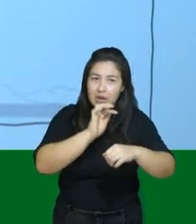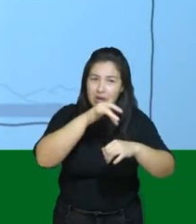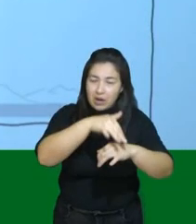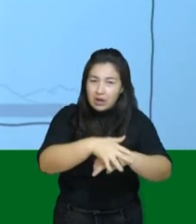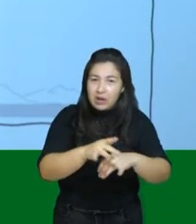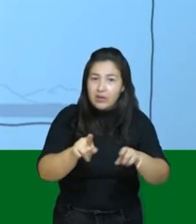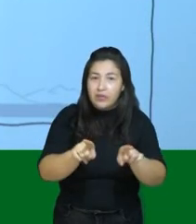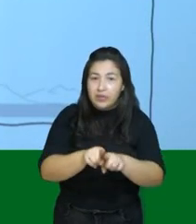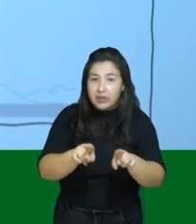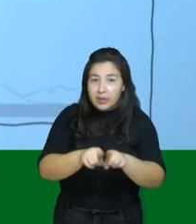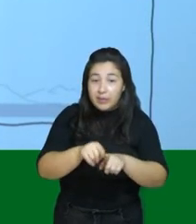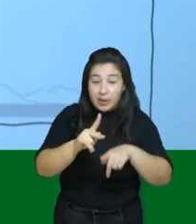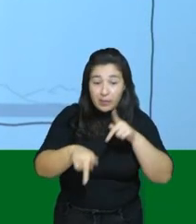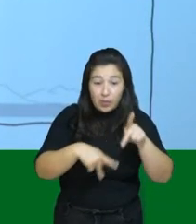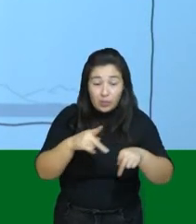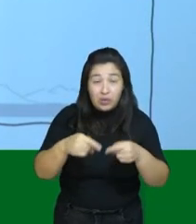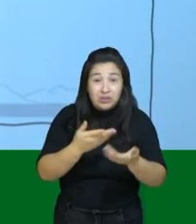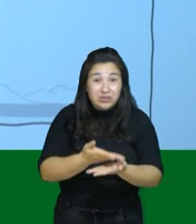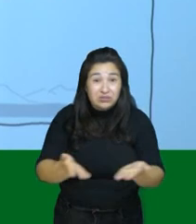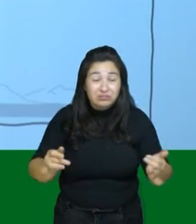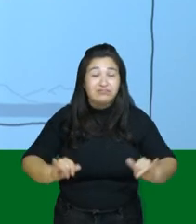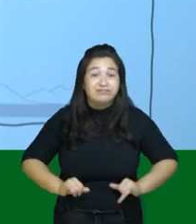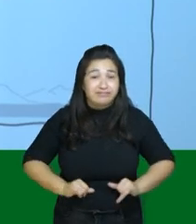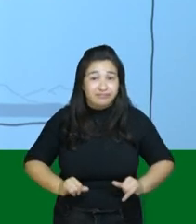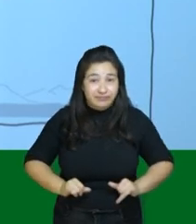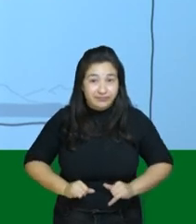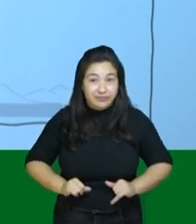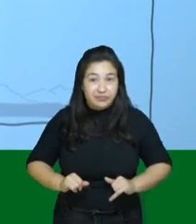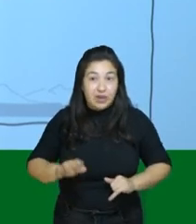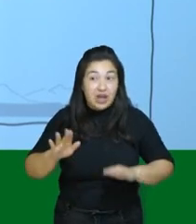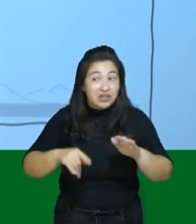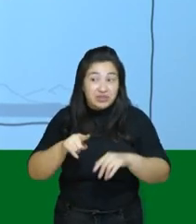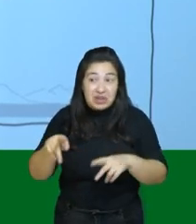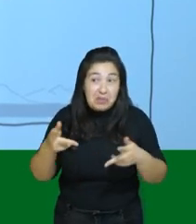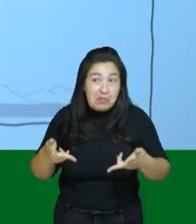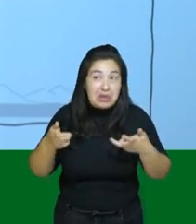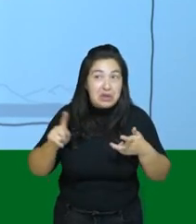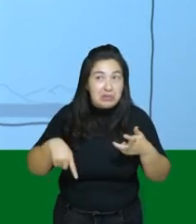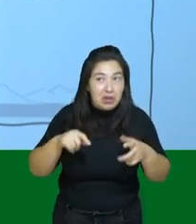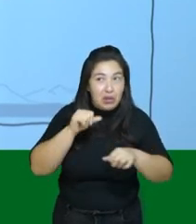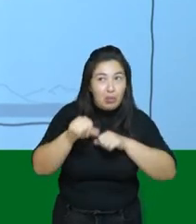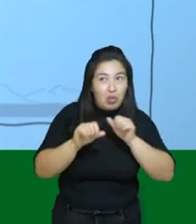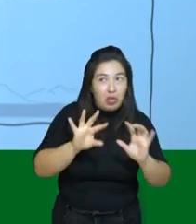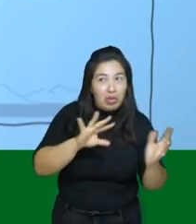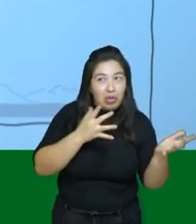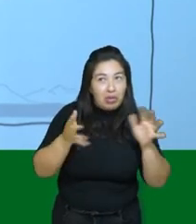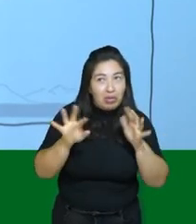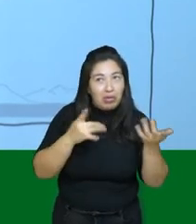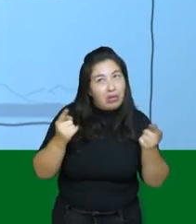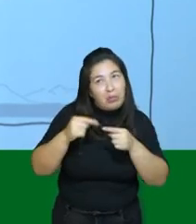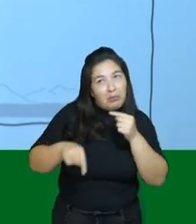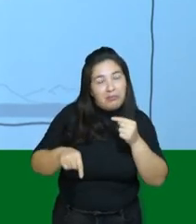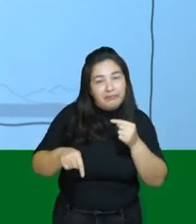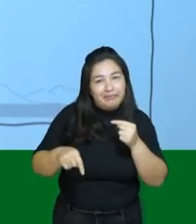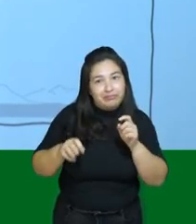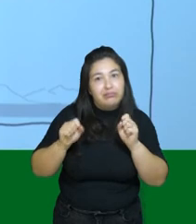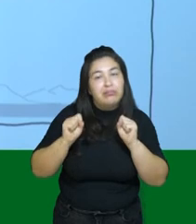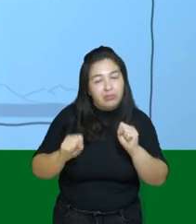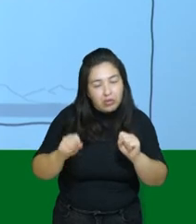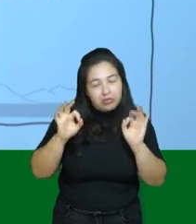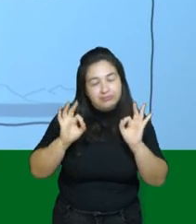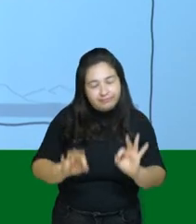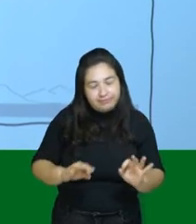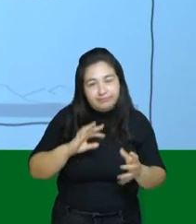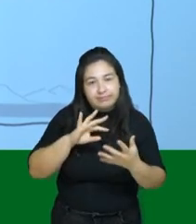saúde. Tá? Que às vezes não fica evidente que é uma consequência das mudanças climáticas. Outra consequência, então, né, do aumento